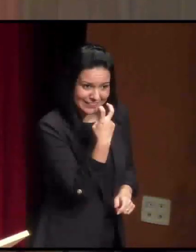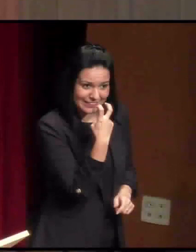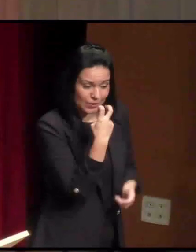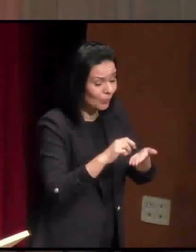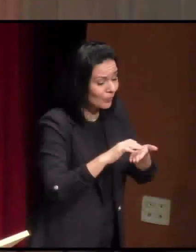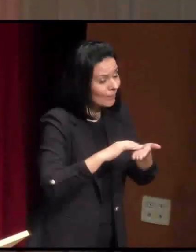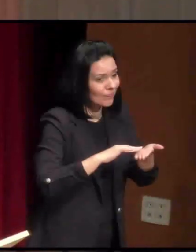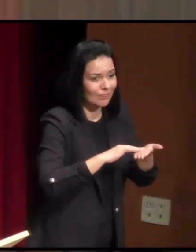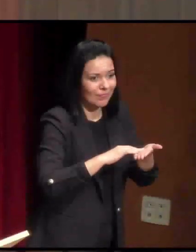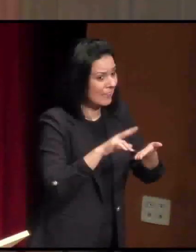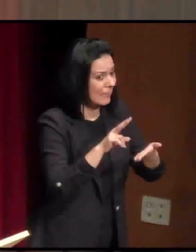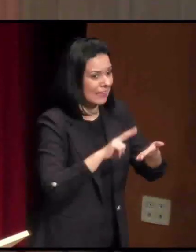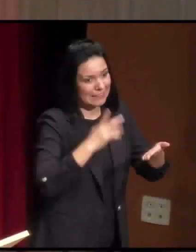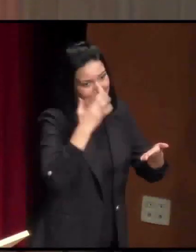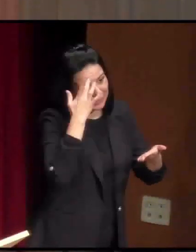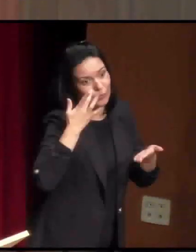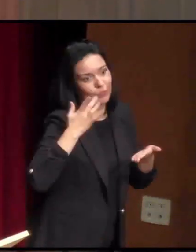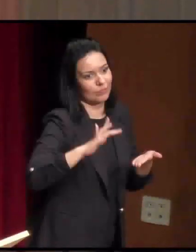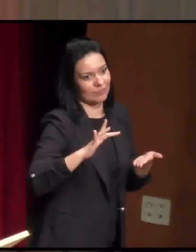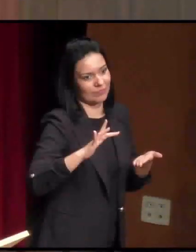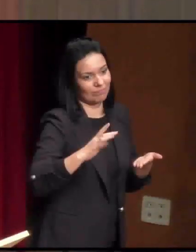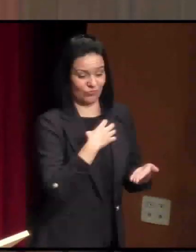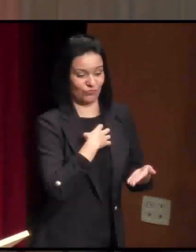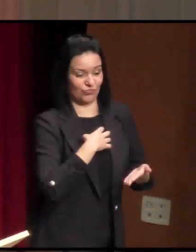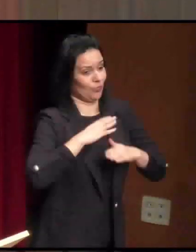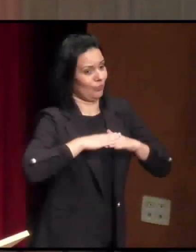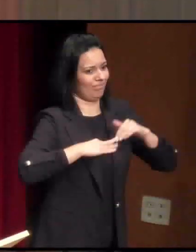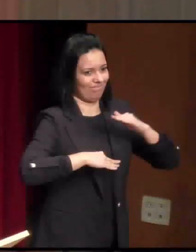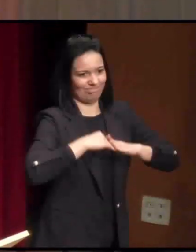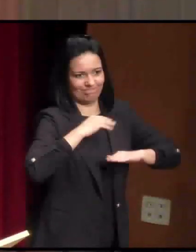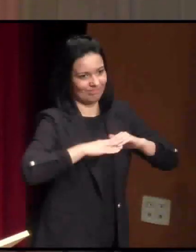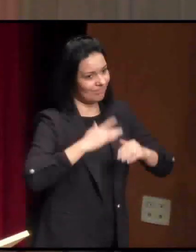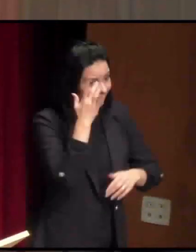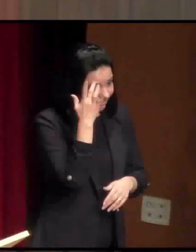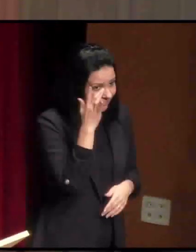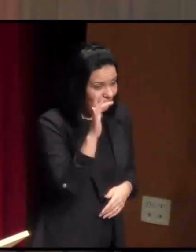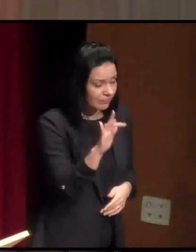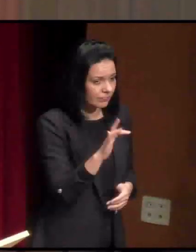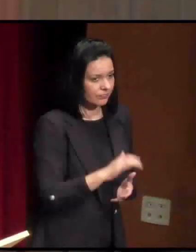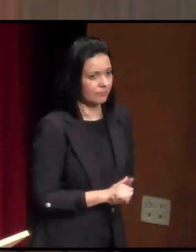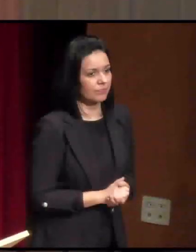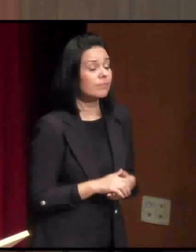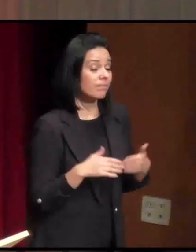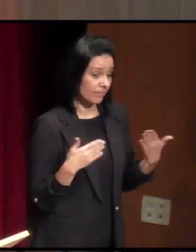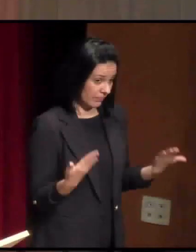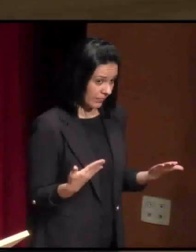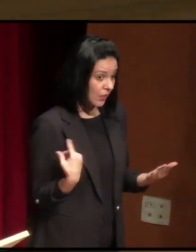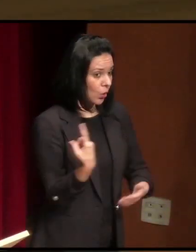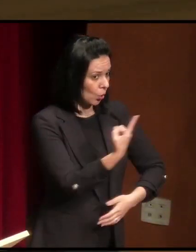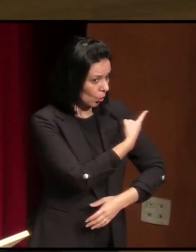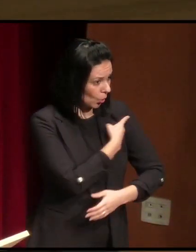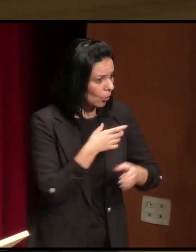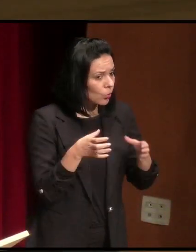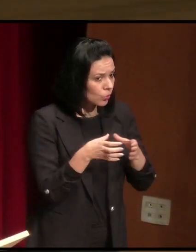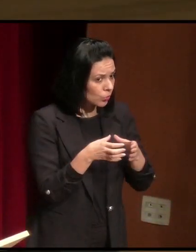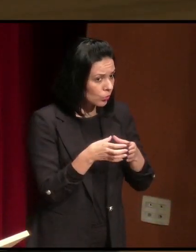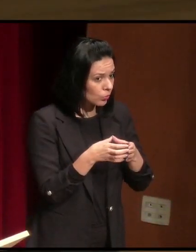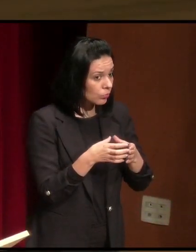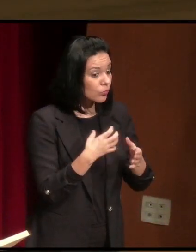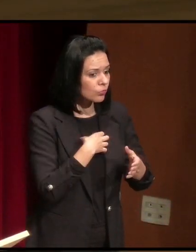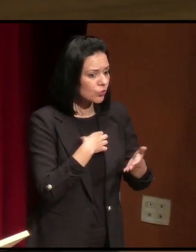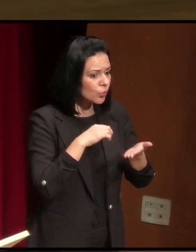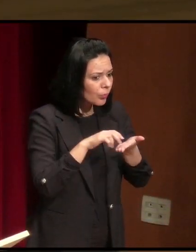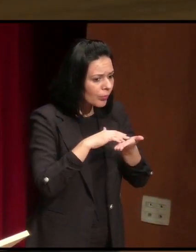conhecimento, mas não tem uso contínuo. Então, esse movimento de nós divulgarmos o